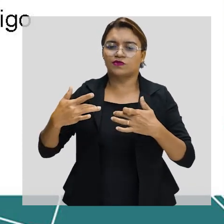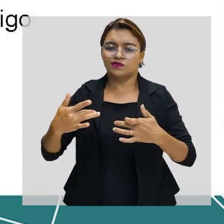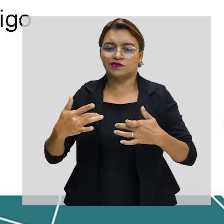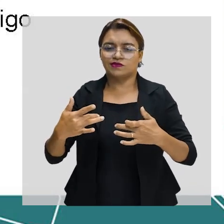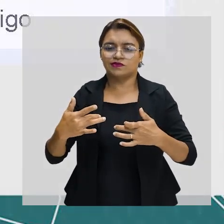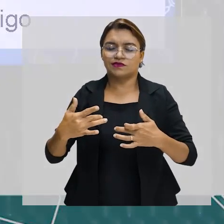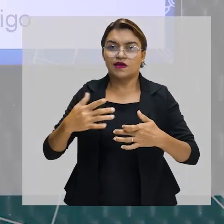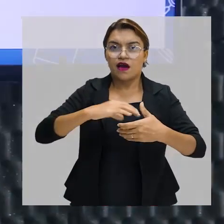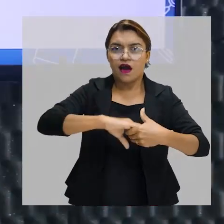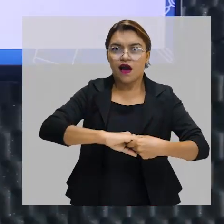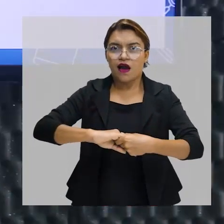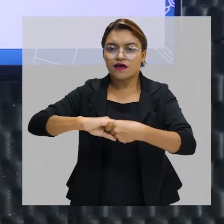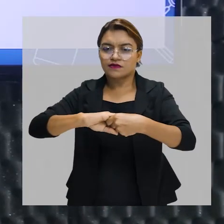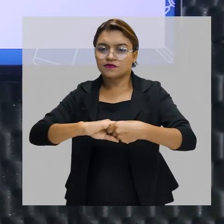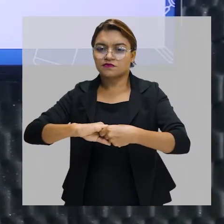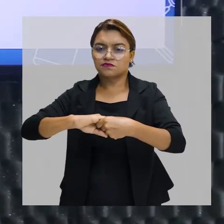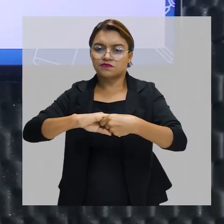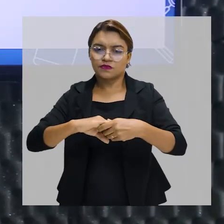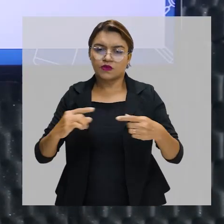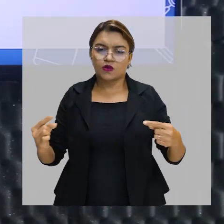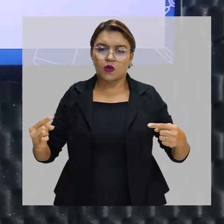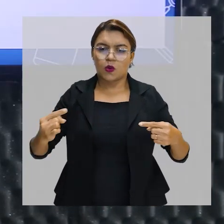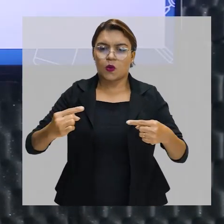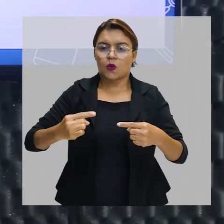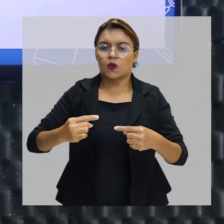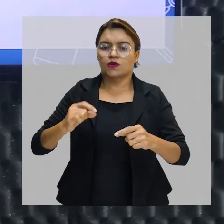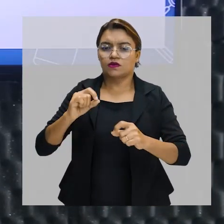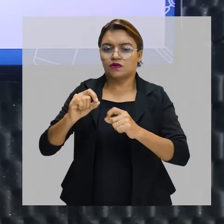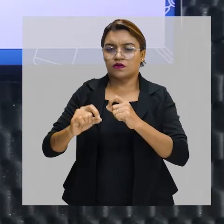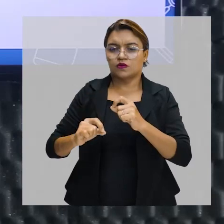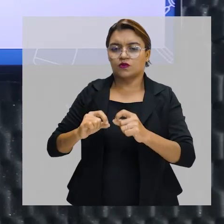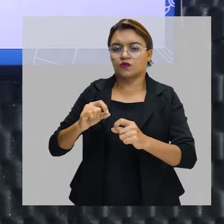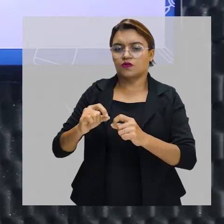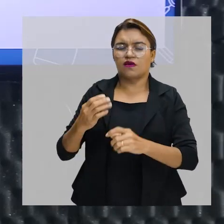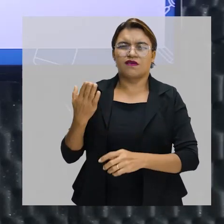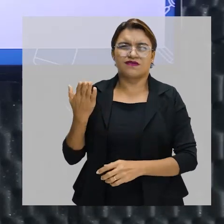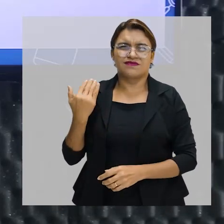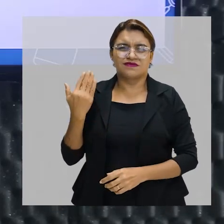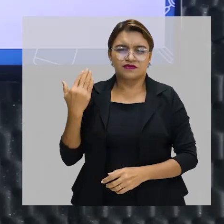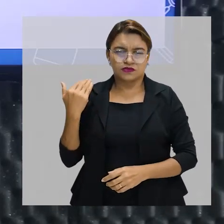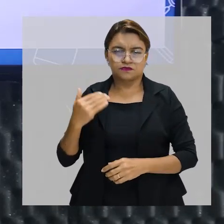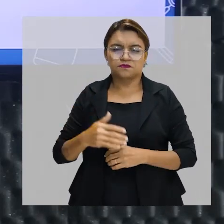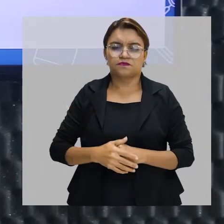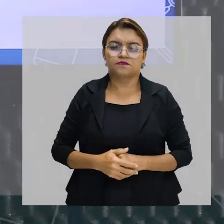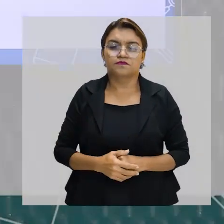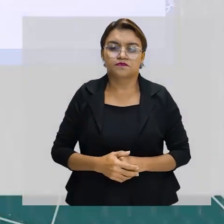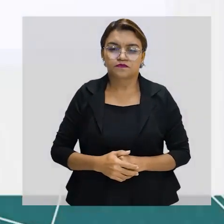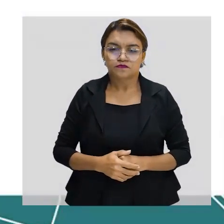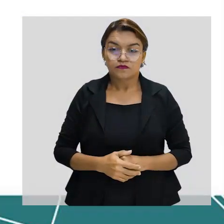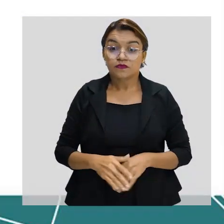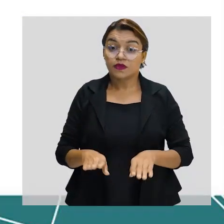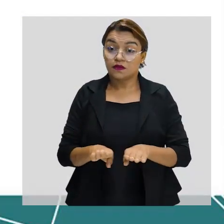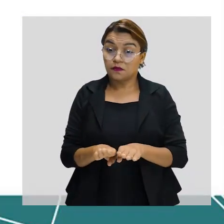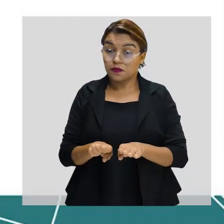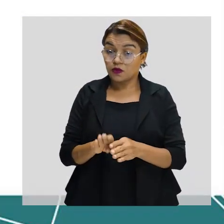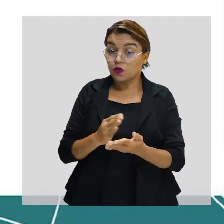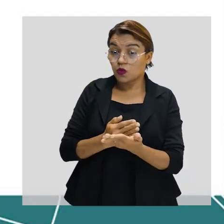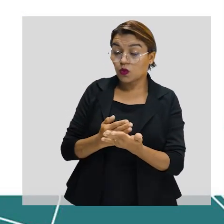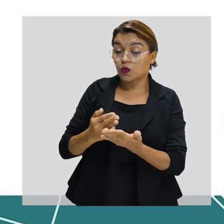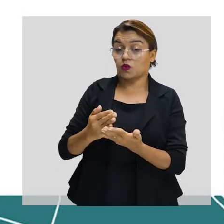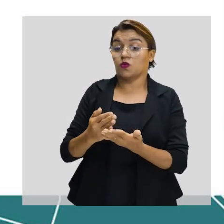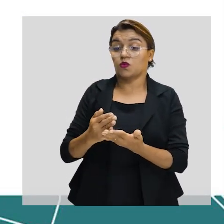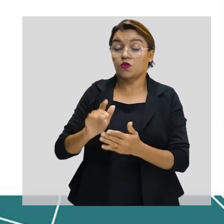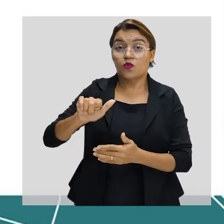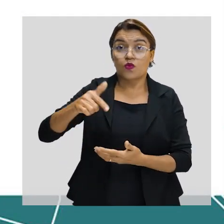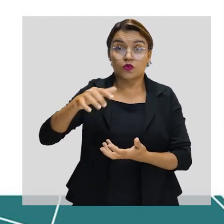ligadas, contra as catadupas demolidoras do antigo. Além desse começo